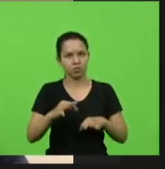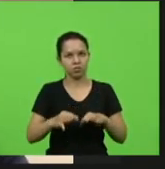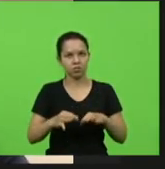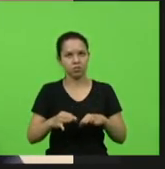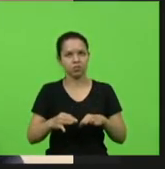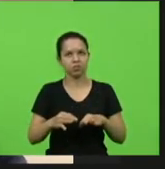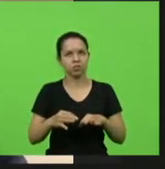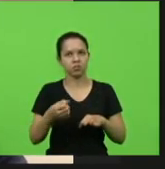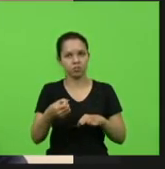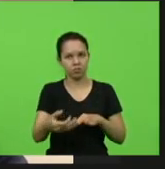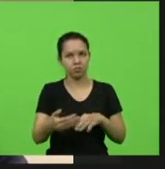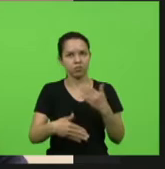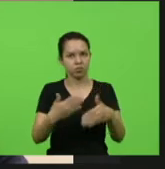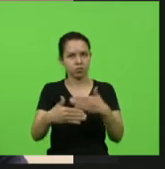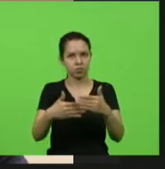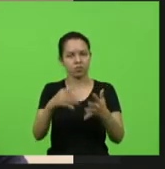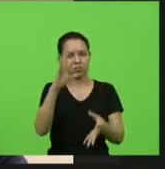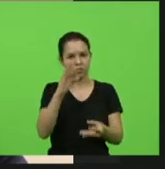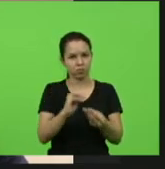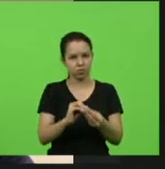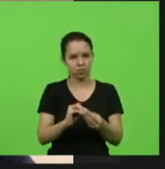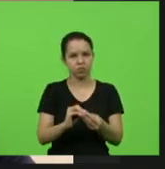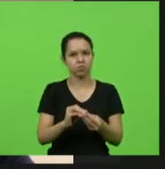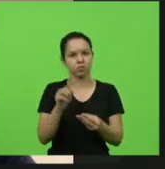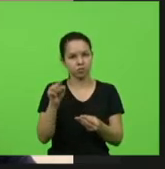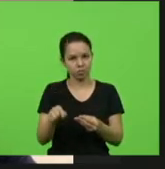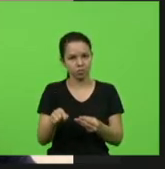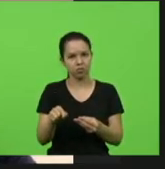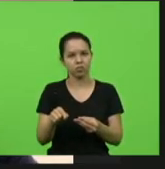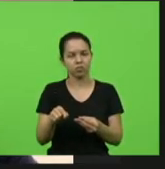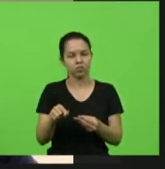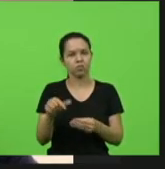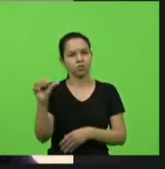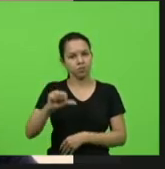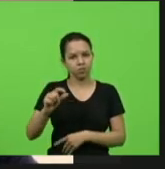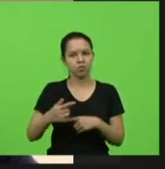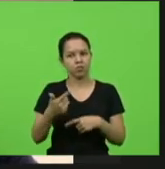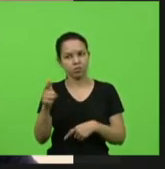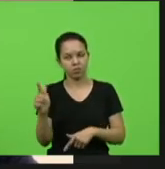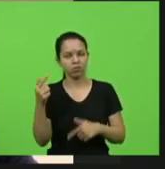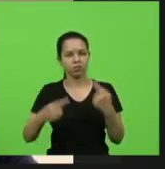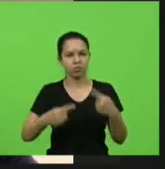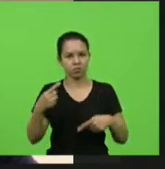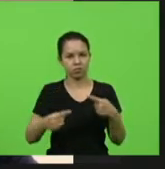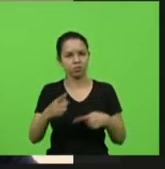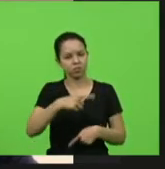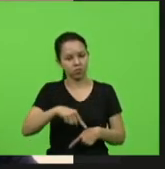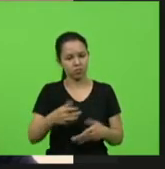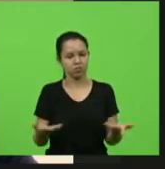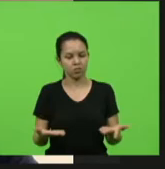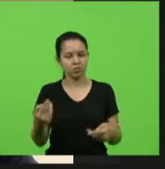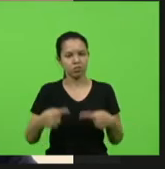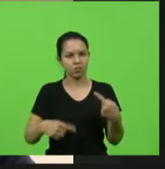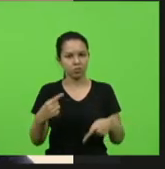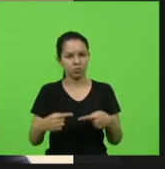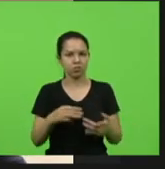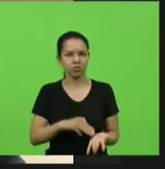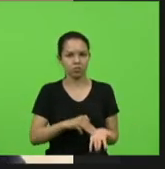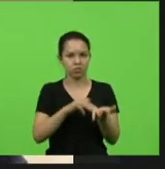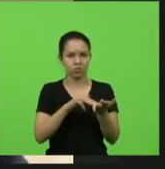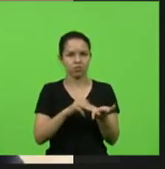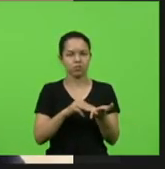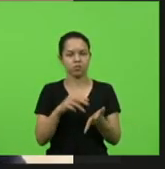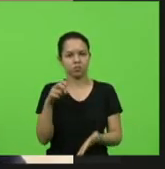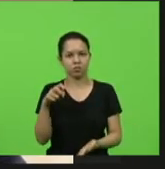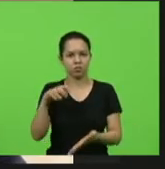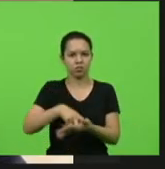chegar à conclusão que de fato houve má fé, é outro debate. O que nós estamos aqui discutindo é uma moção de